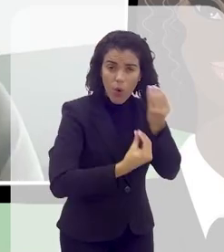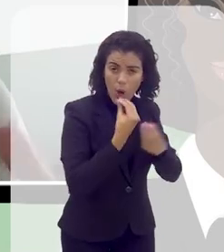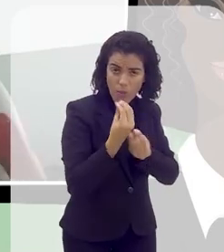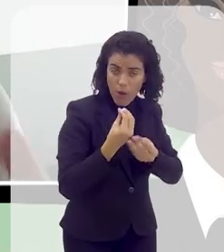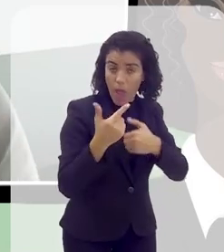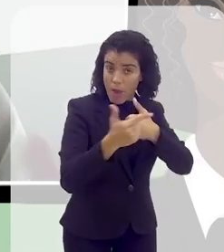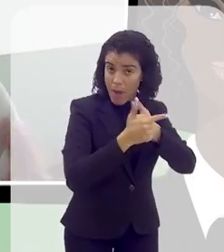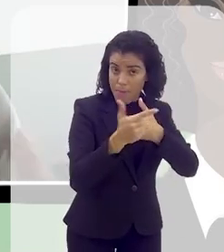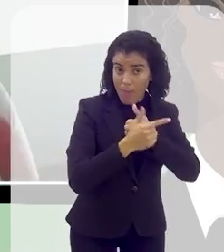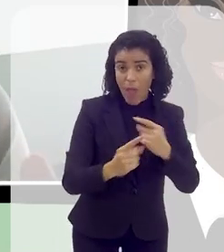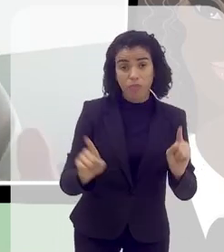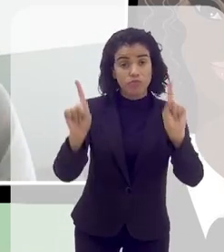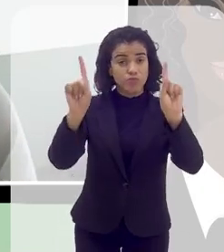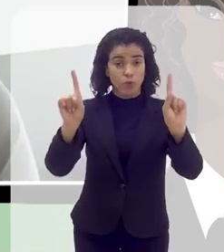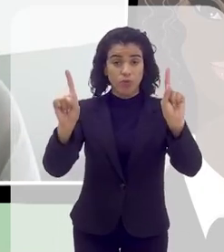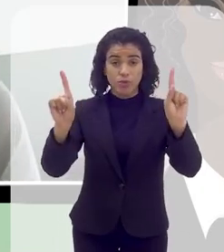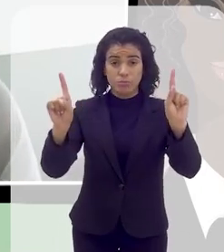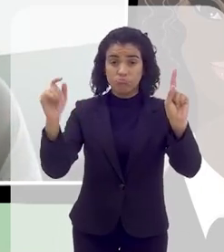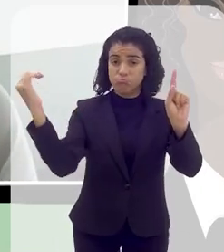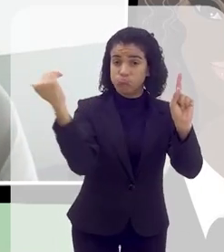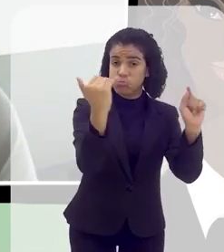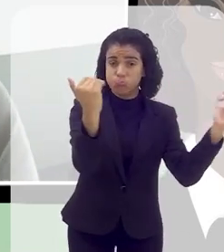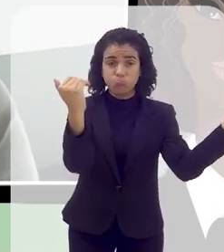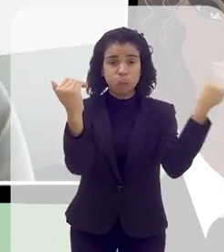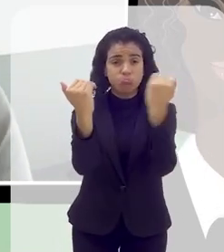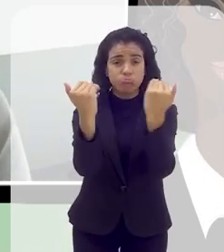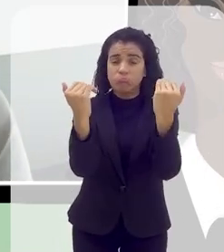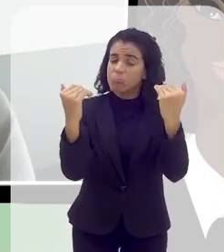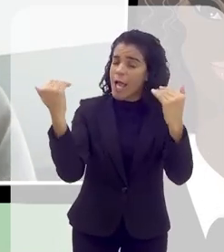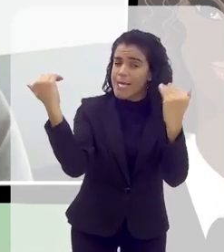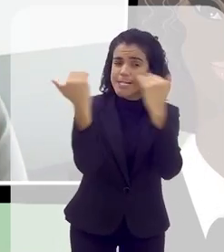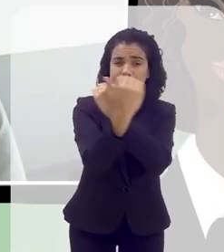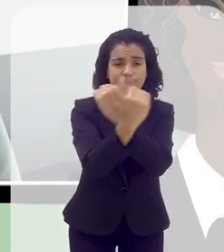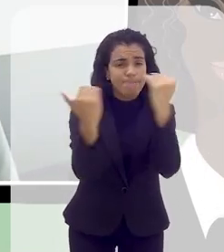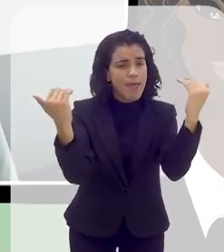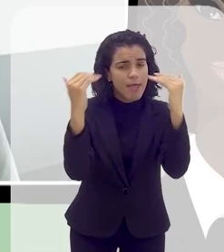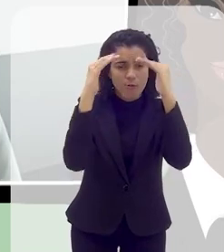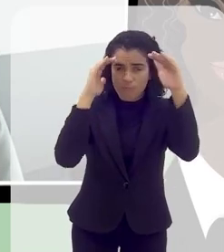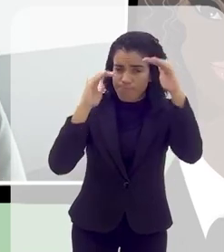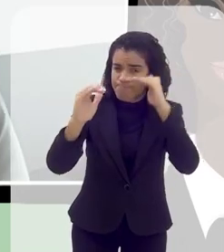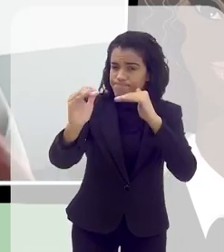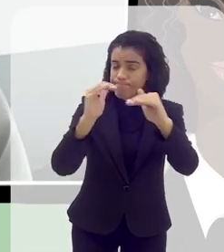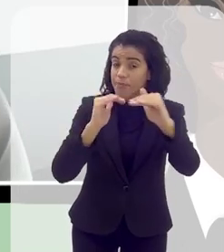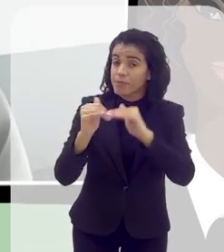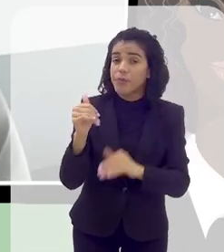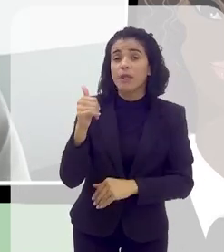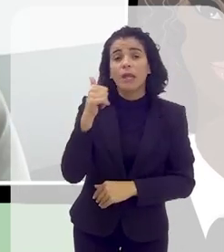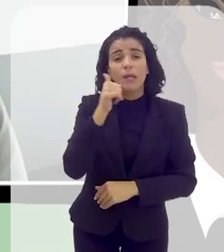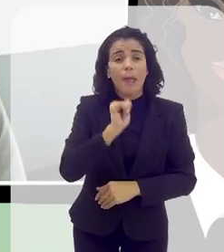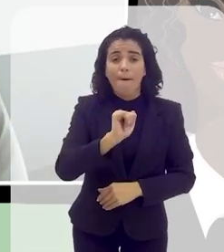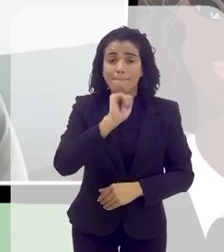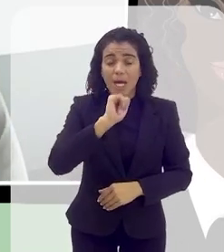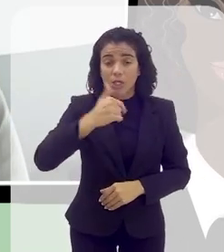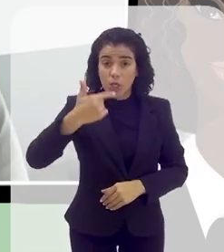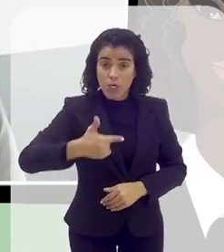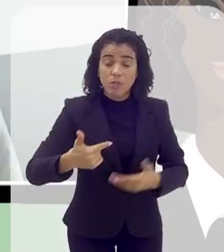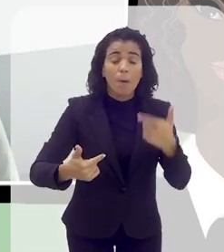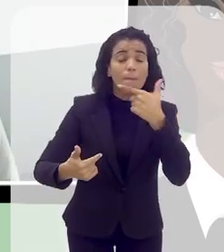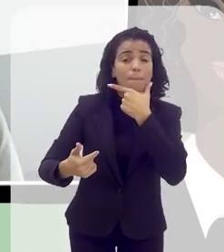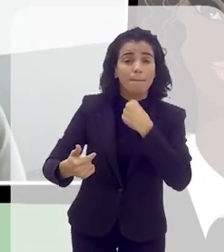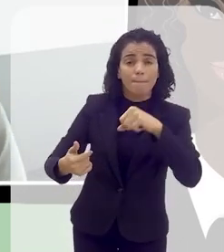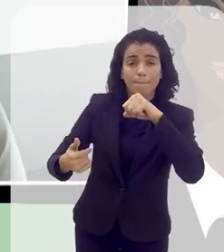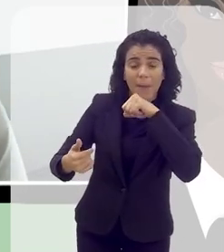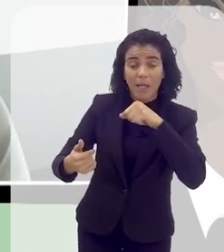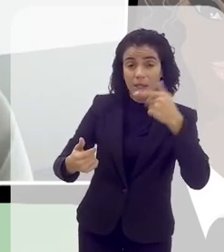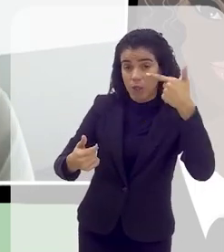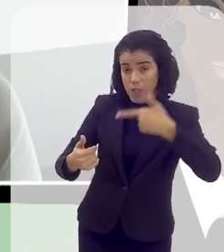faz. É papel de pai e mãe legitimar um ao outro dentro do sistema familiar. Com a madrasta e o padrasto não é